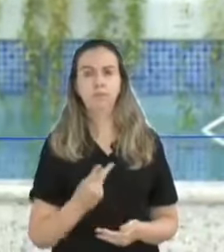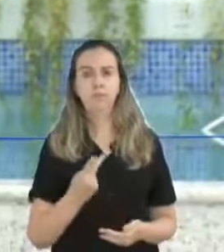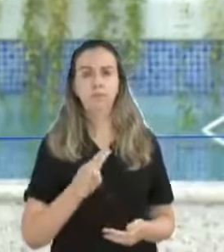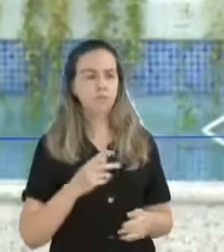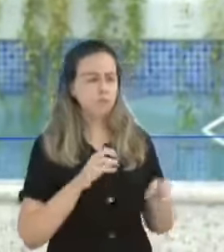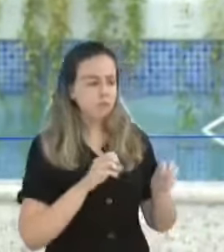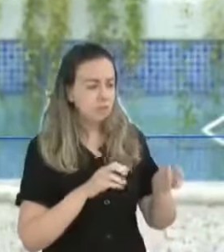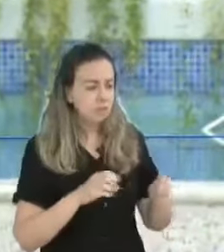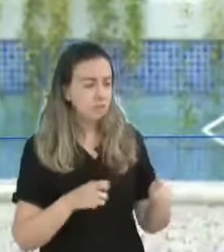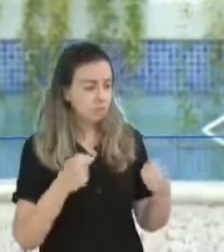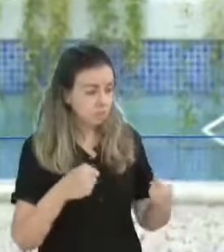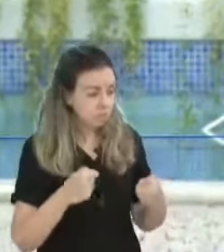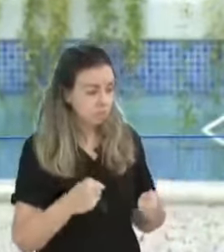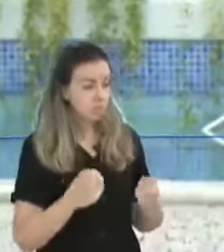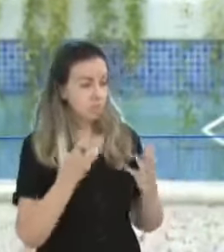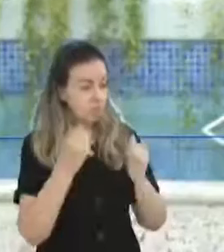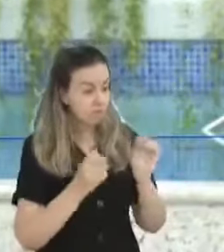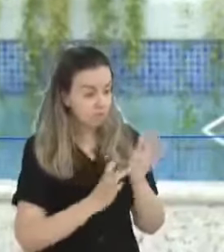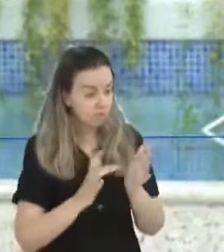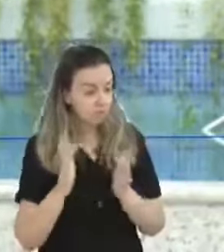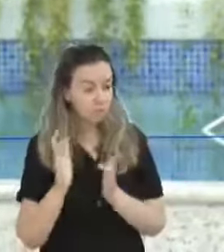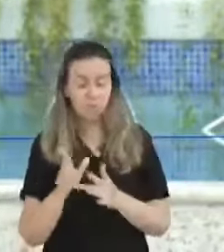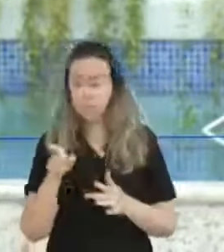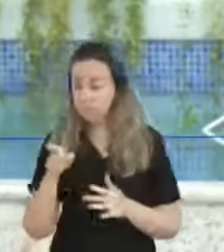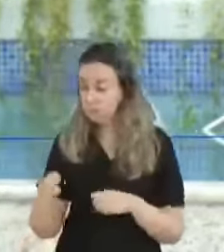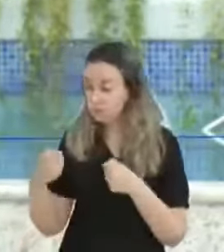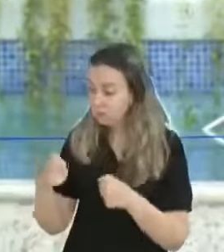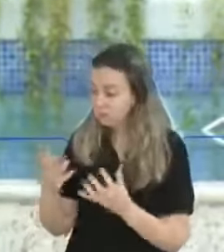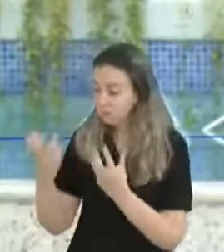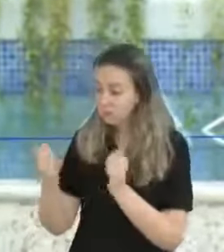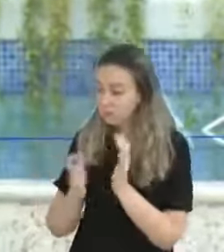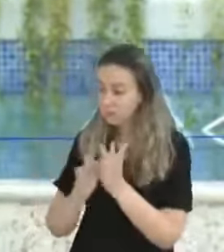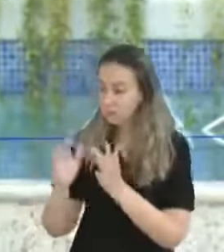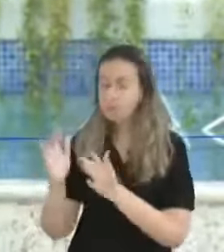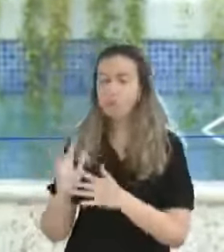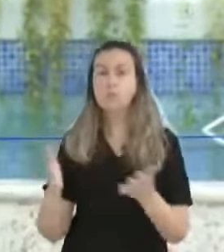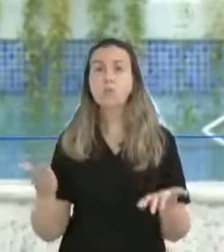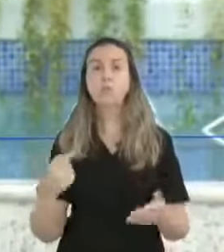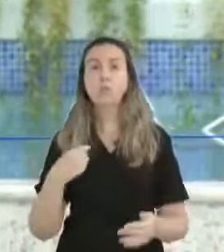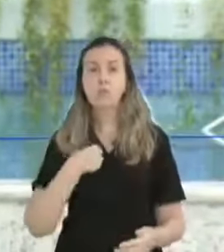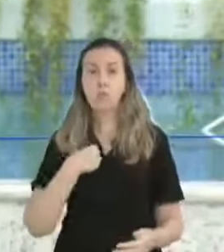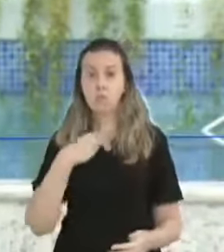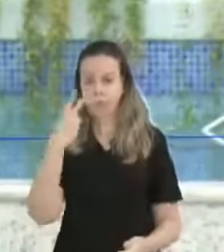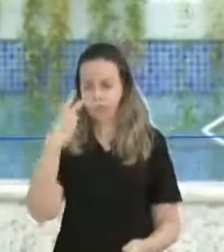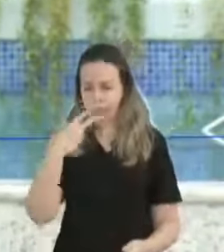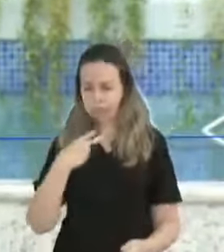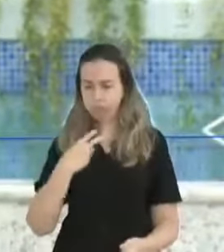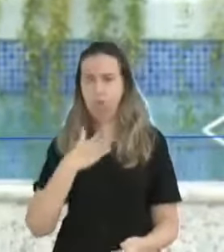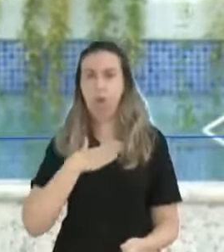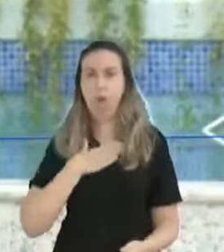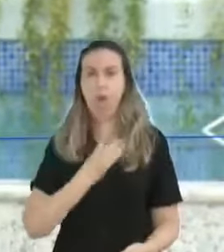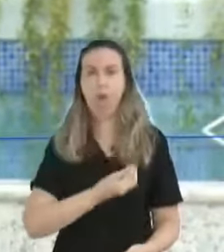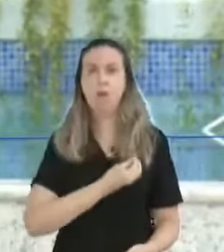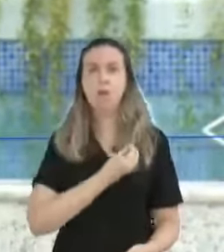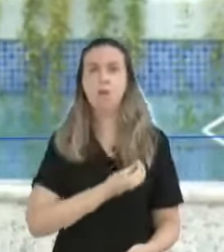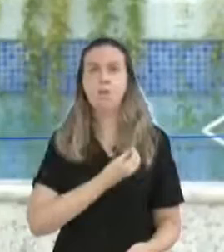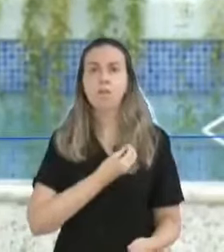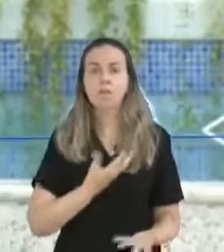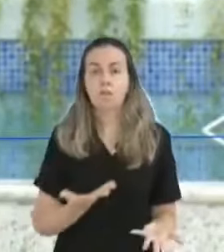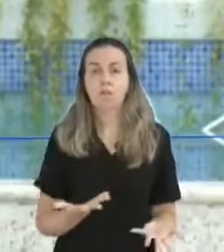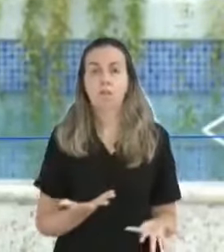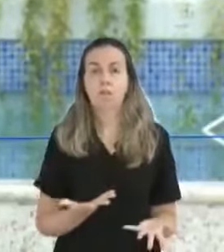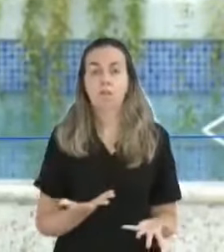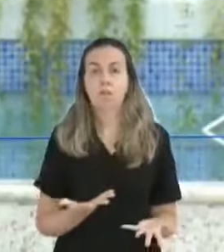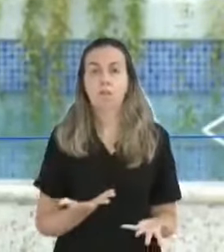Mas eu fiz uma pesquisa na Bíblia. A maioria dos apelos de conversão na Bíblia não é